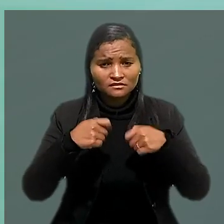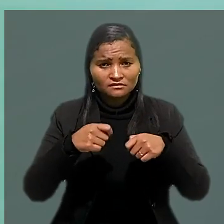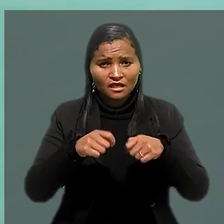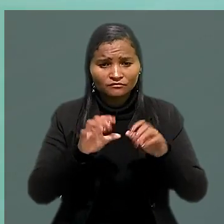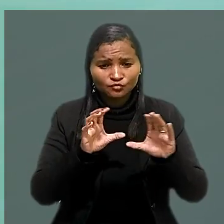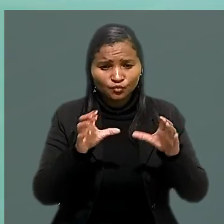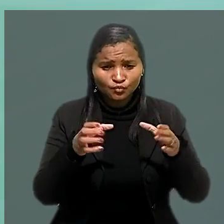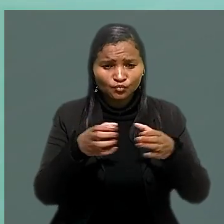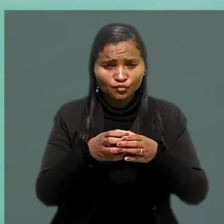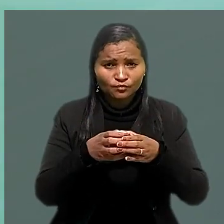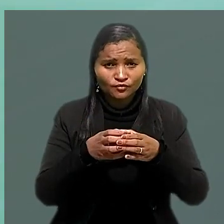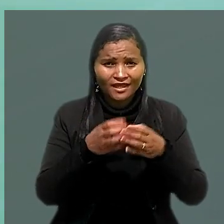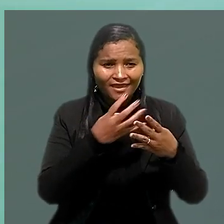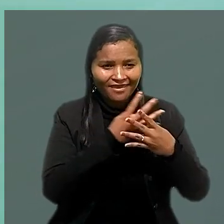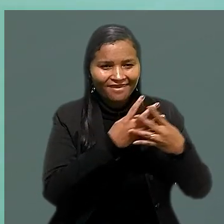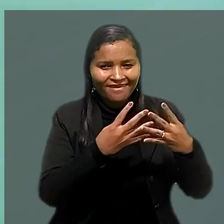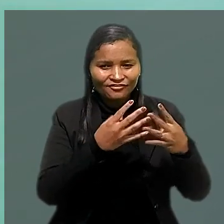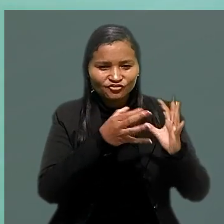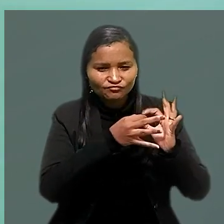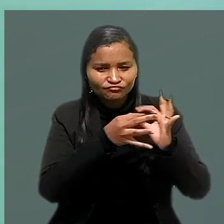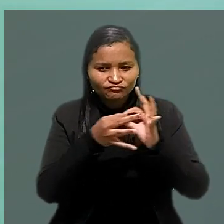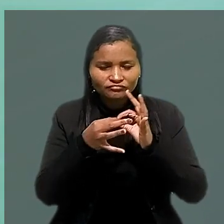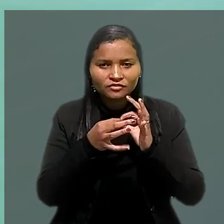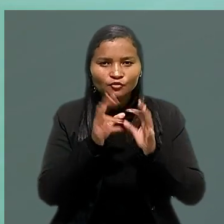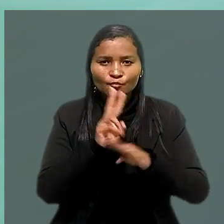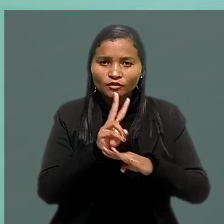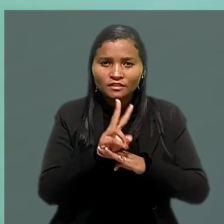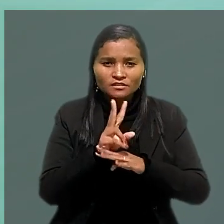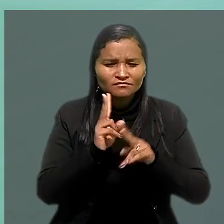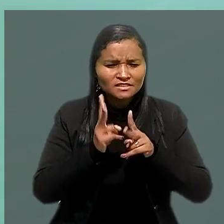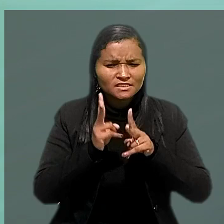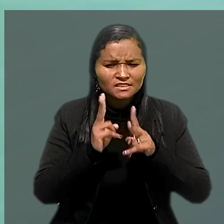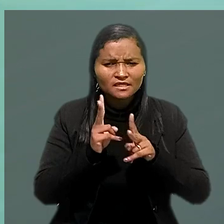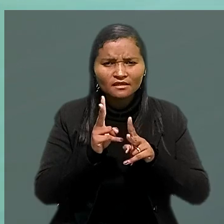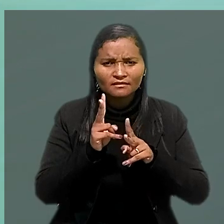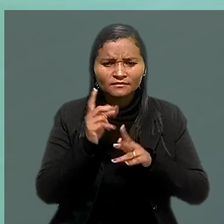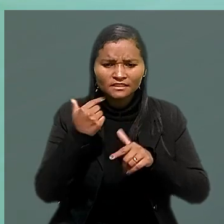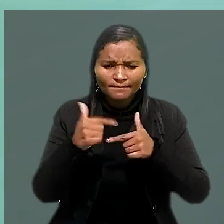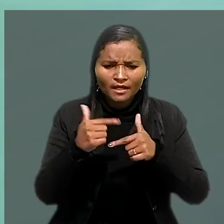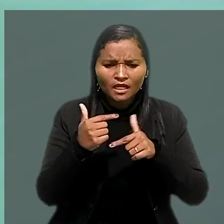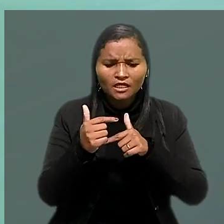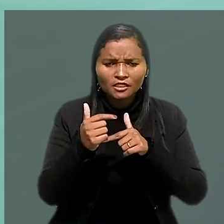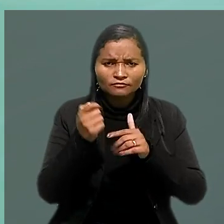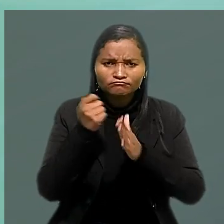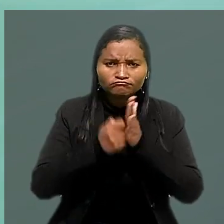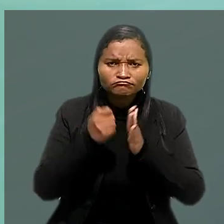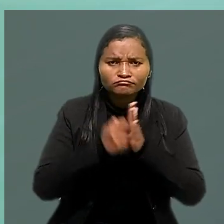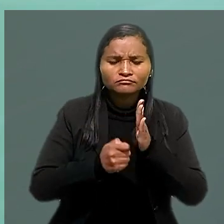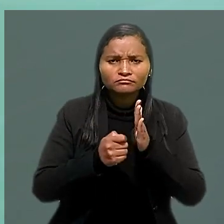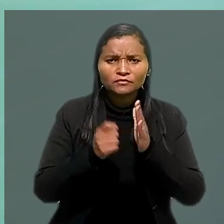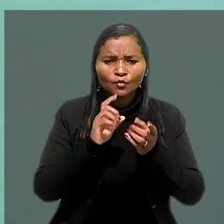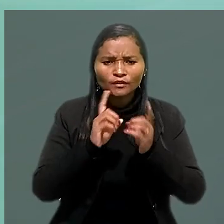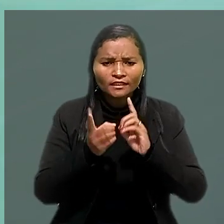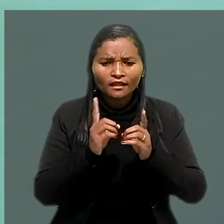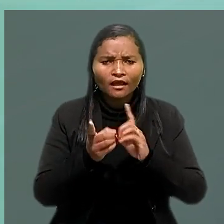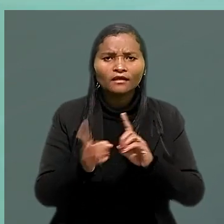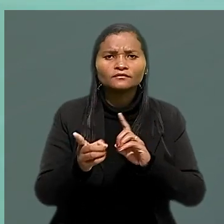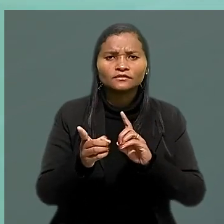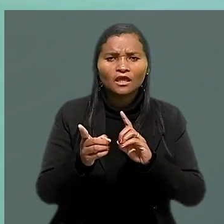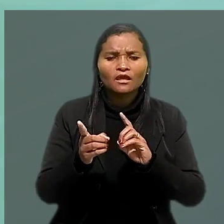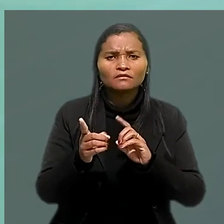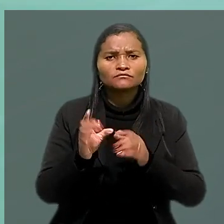necessário que essa rede de proteção esteja sempre ativa, presente, coordenada, os